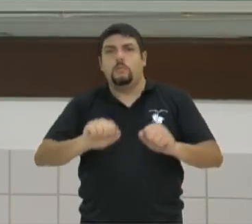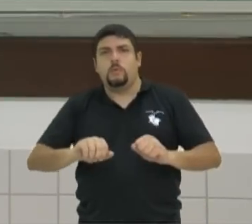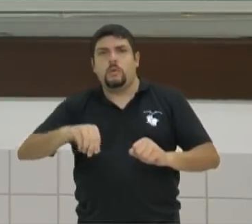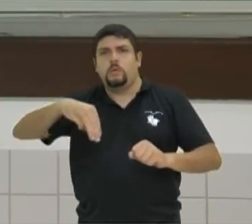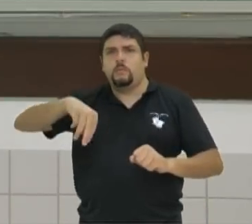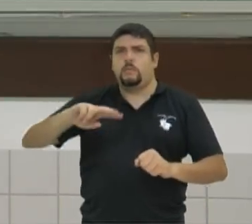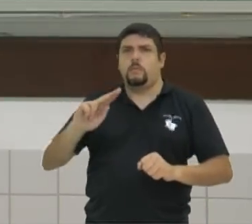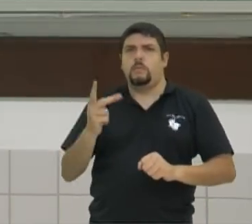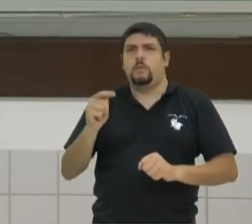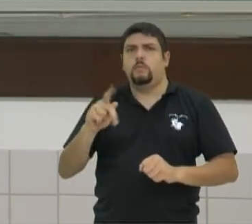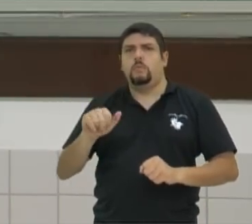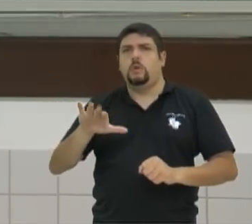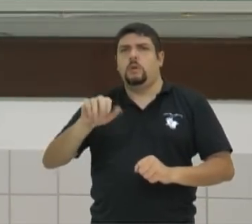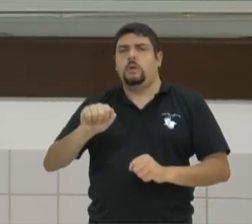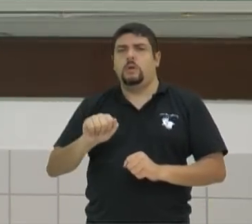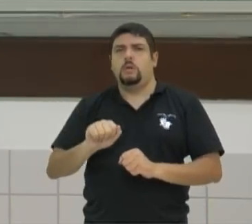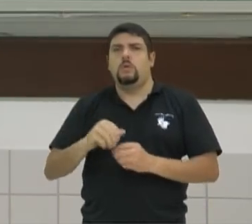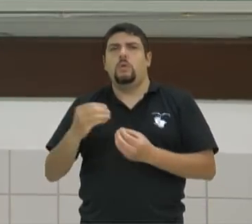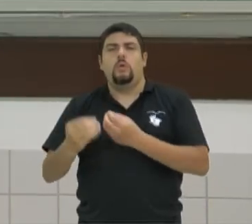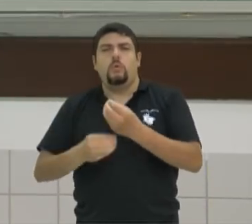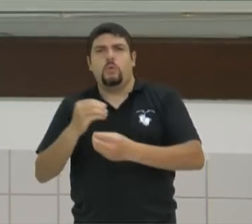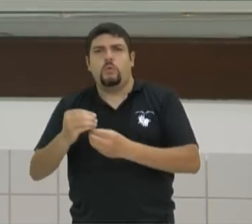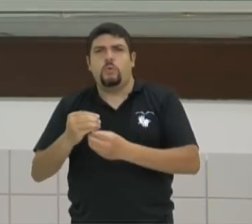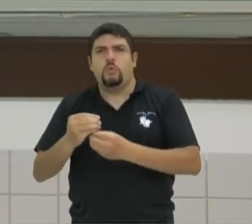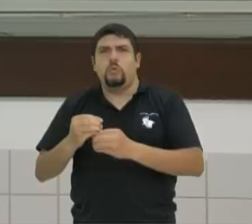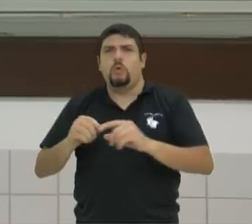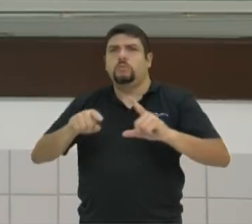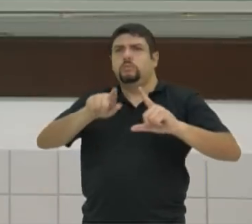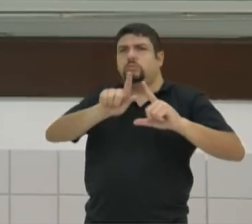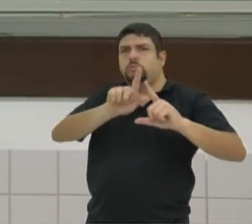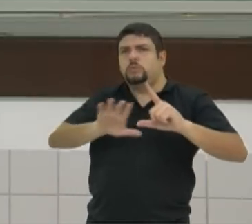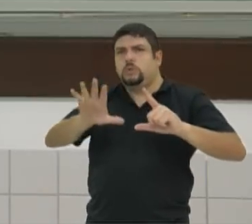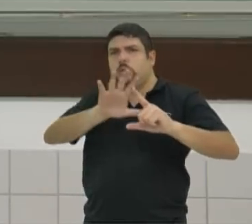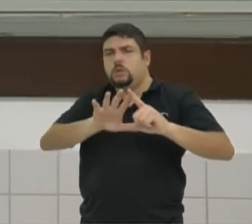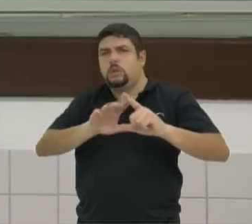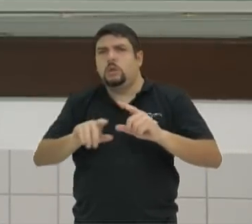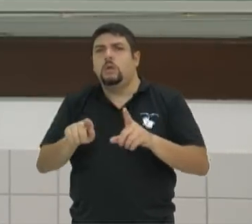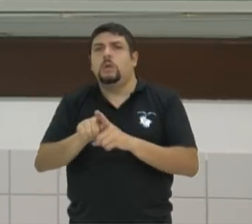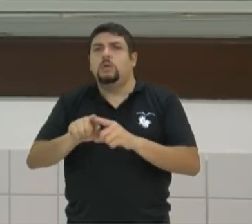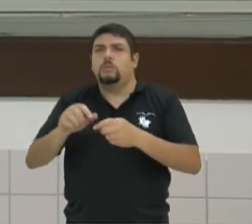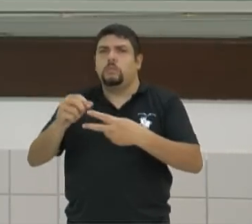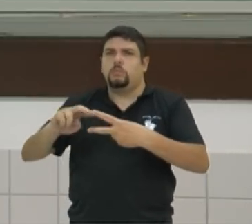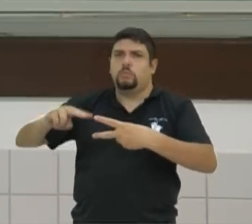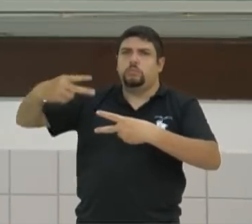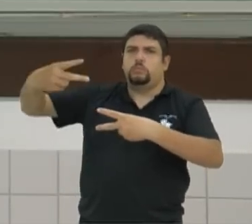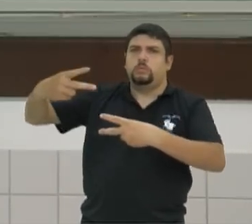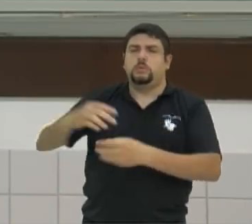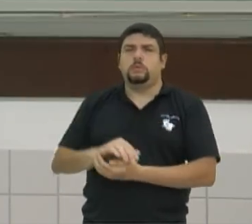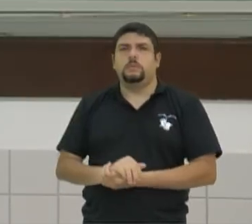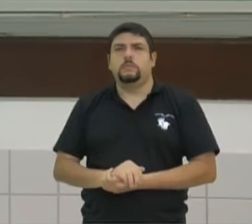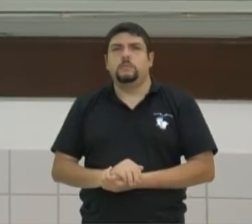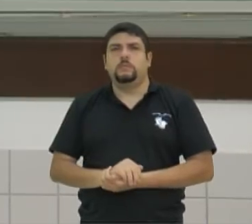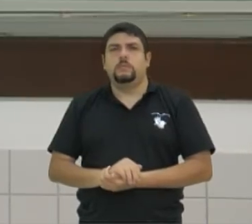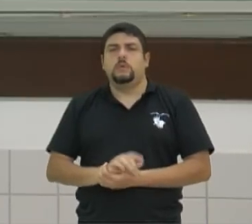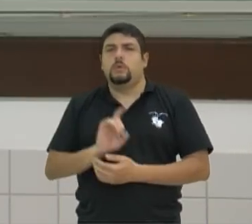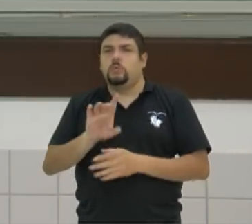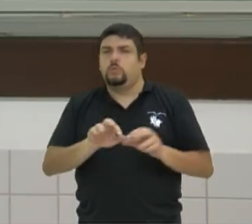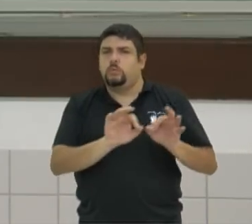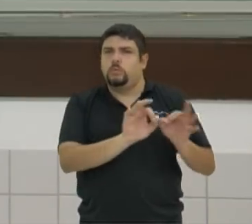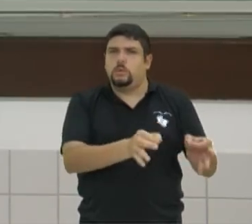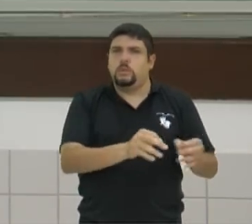pode ser geométrica, ela pode ser quadrática. Claro, nós não vamos estudar nenhuma dessas médias, interessa para nós a média aritmética, tá? Simples ou